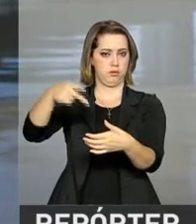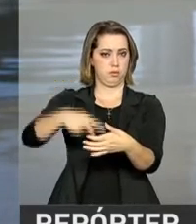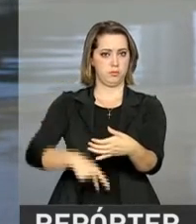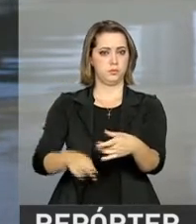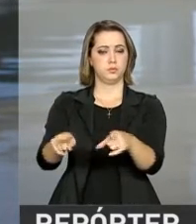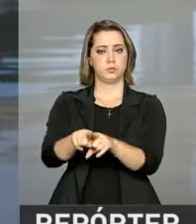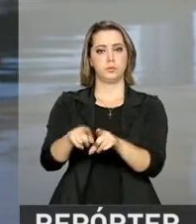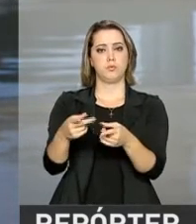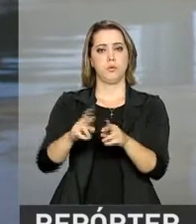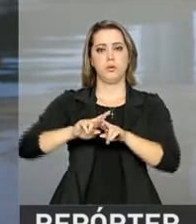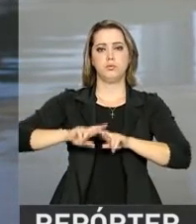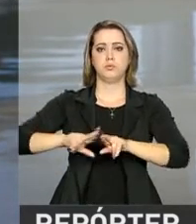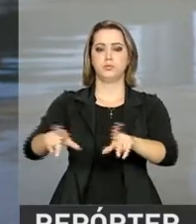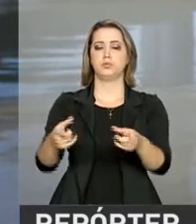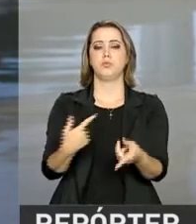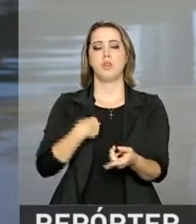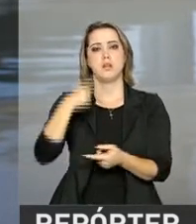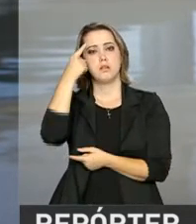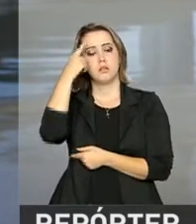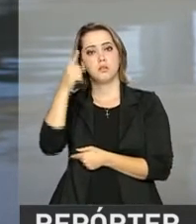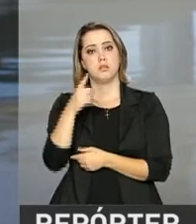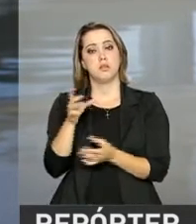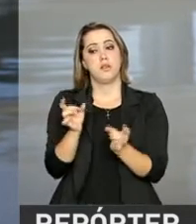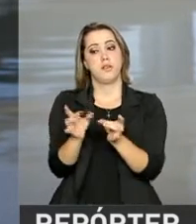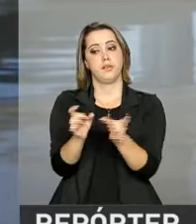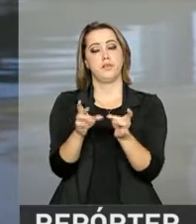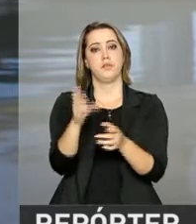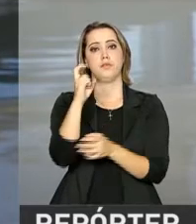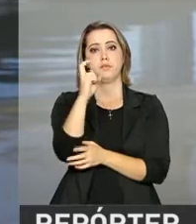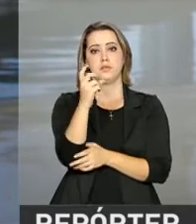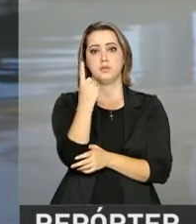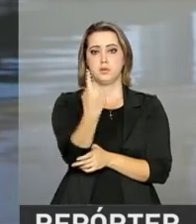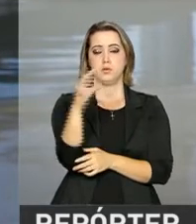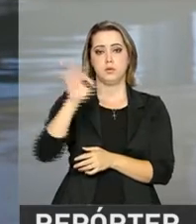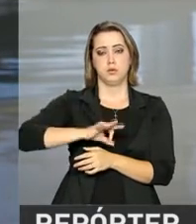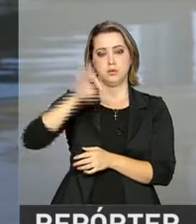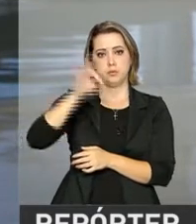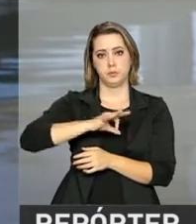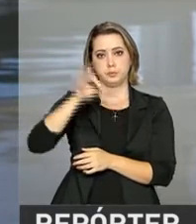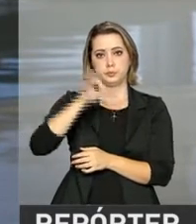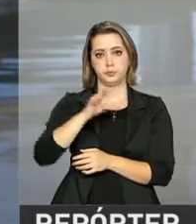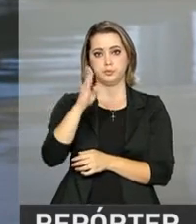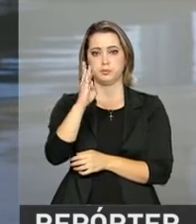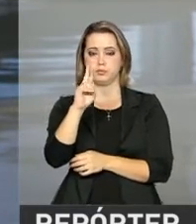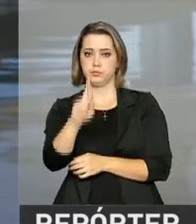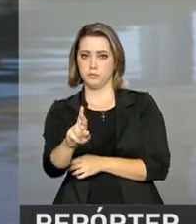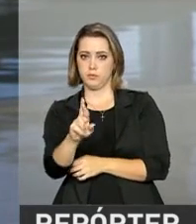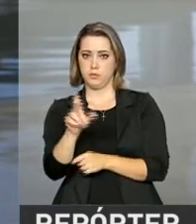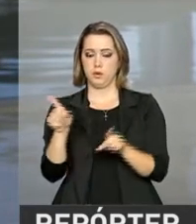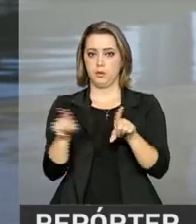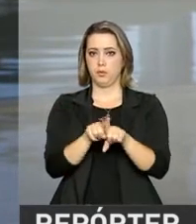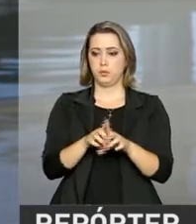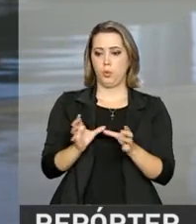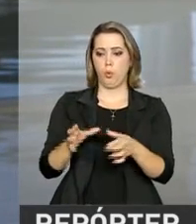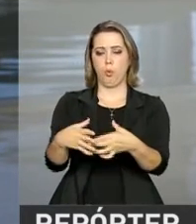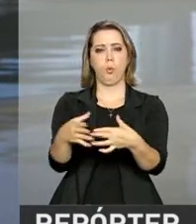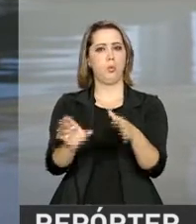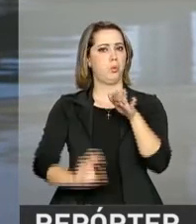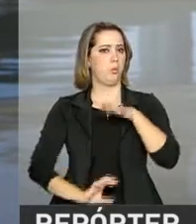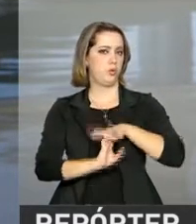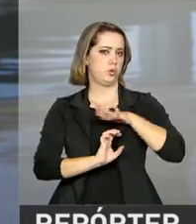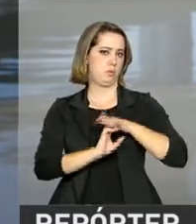idéia é vender os 51 por cento de ações ordinárias que a petrobras tem na br distribuidora seja para um grupo privado